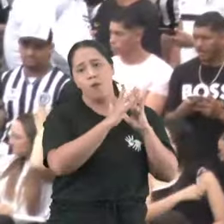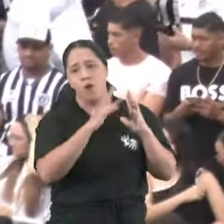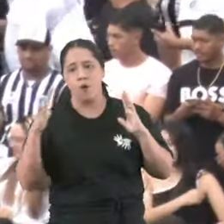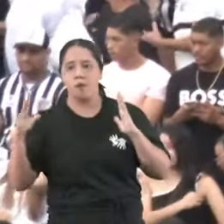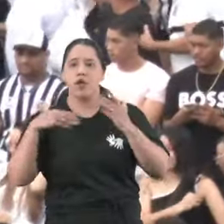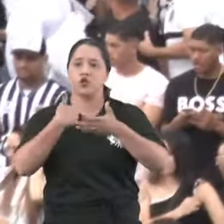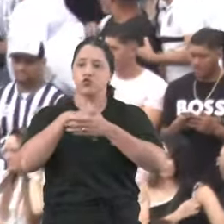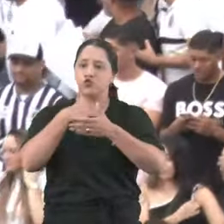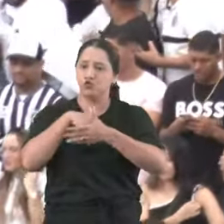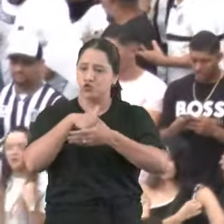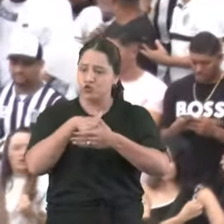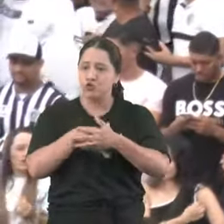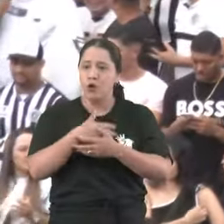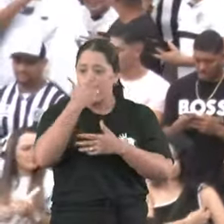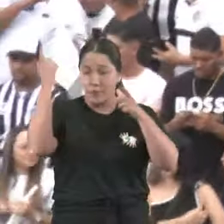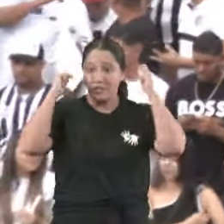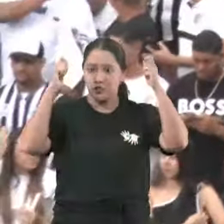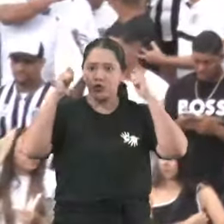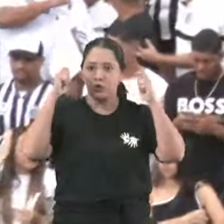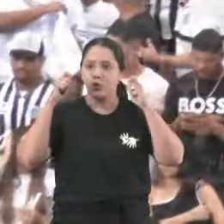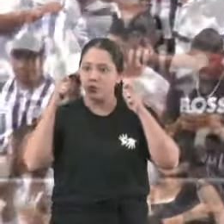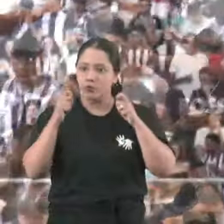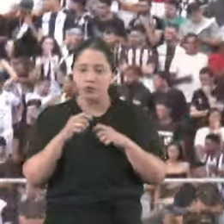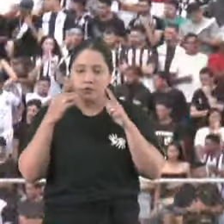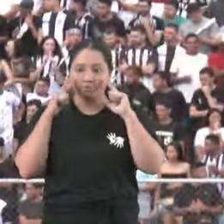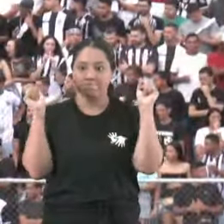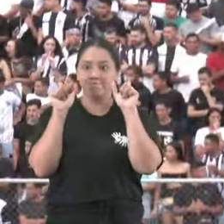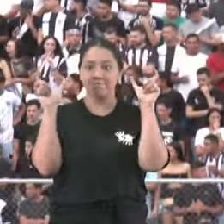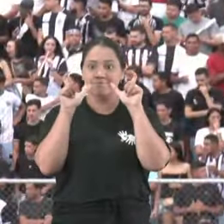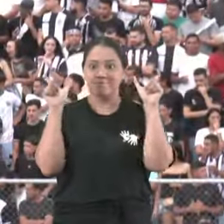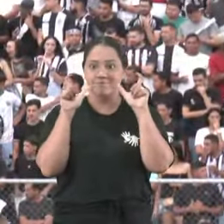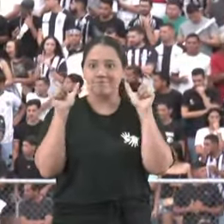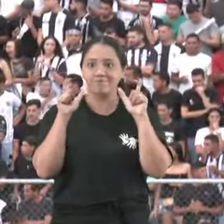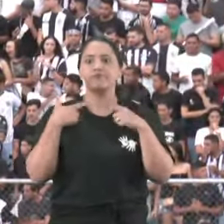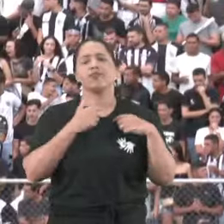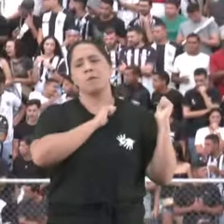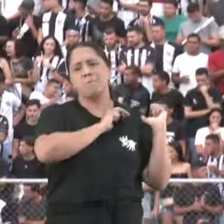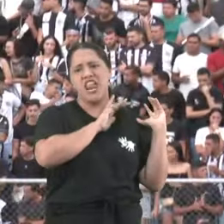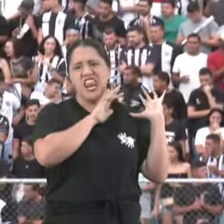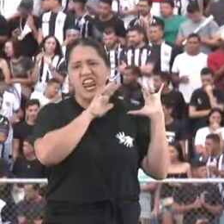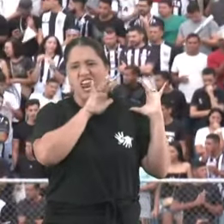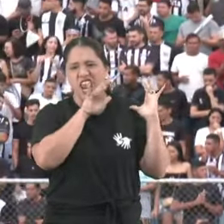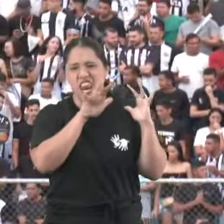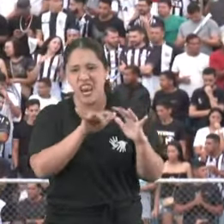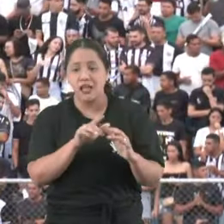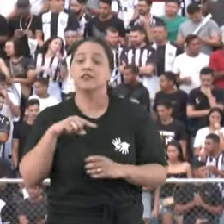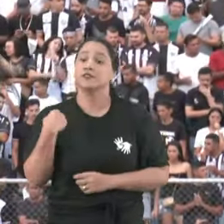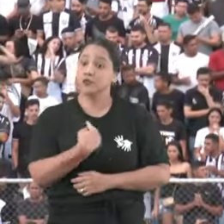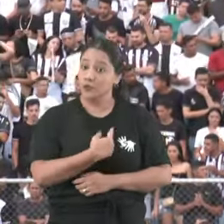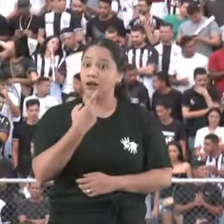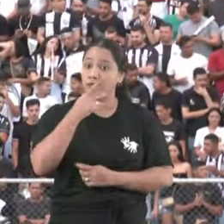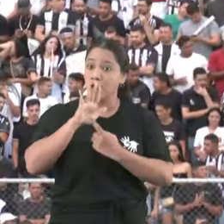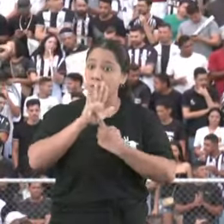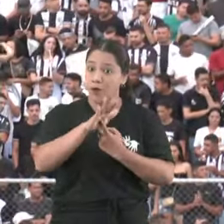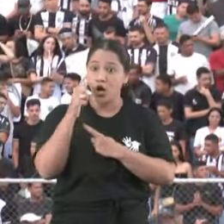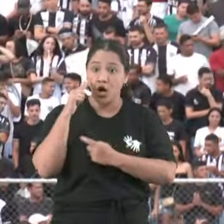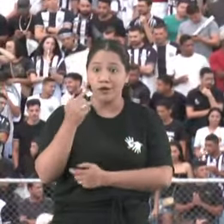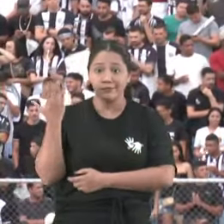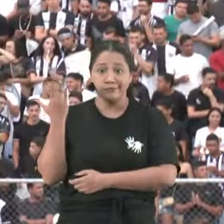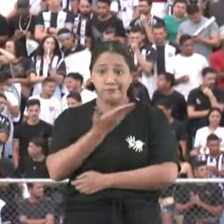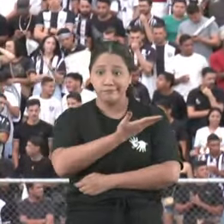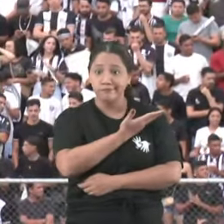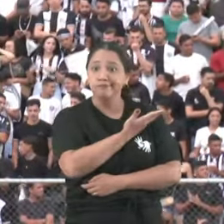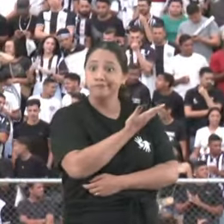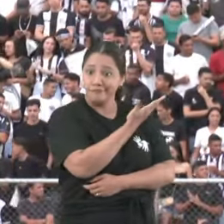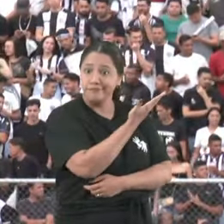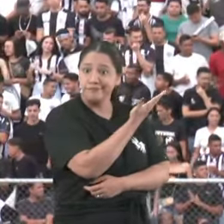rolando. Torcedor já está ligado, torcedor que vem em grande número, como a gente bem falou e bem mostra para você em todos os ângulos